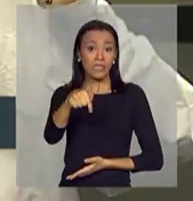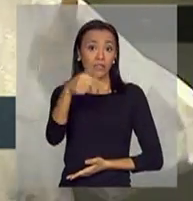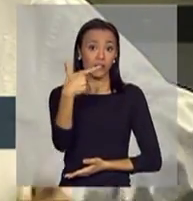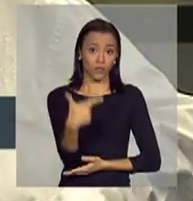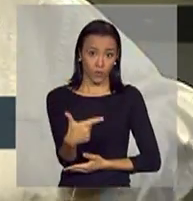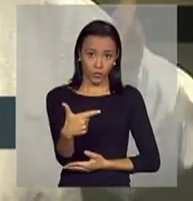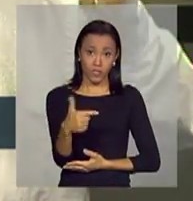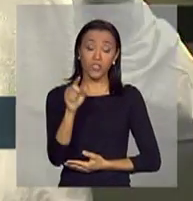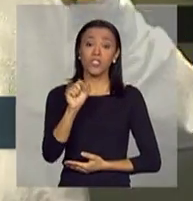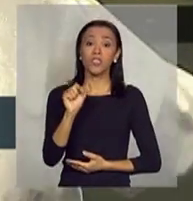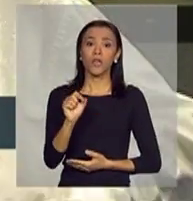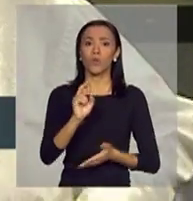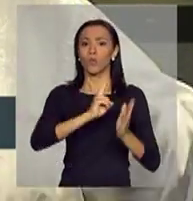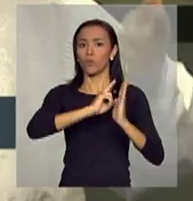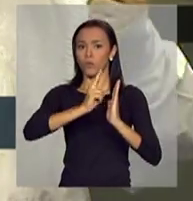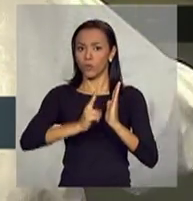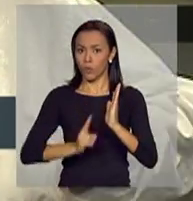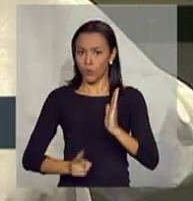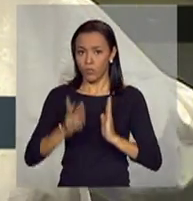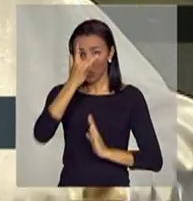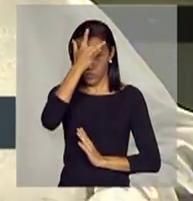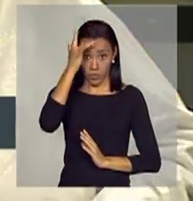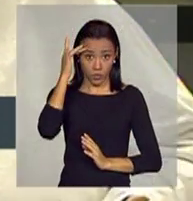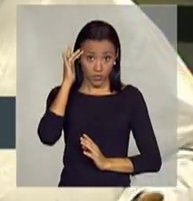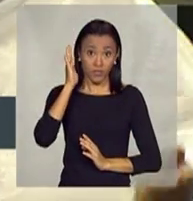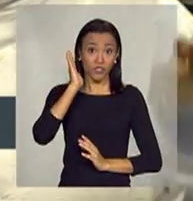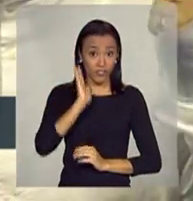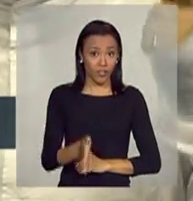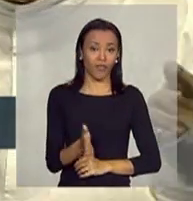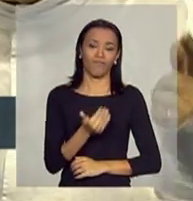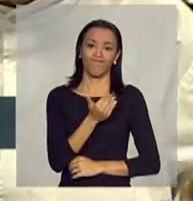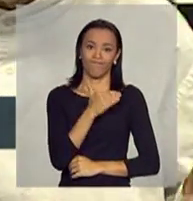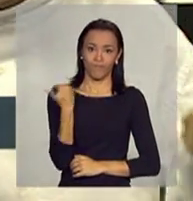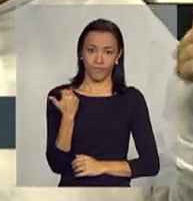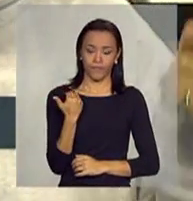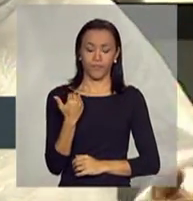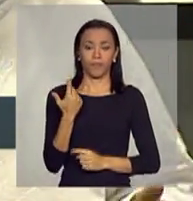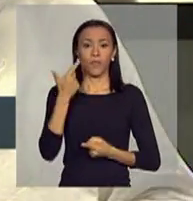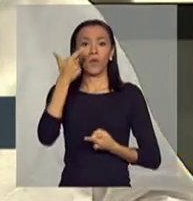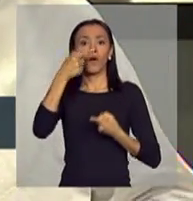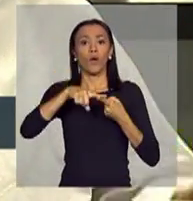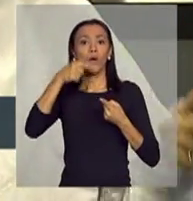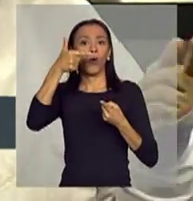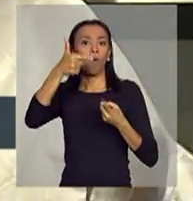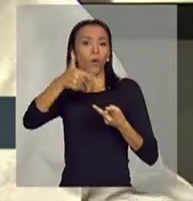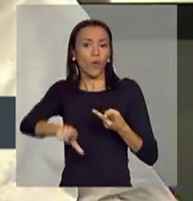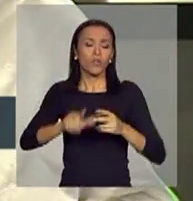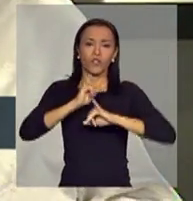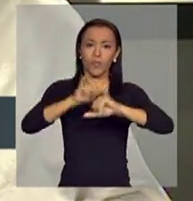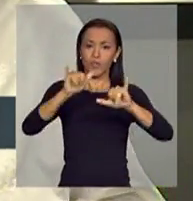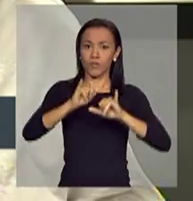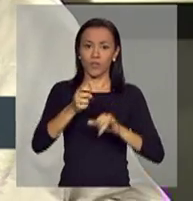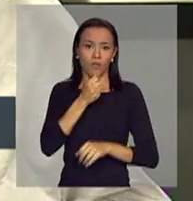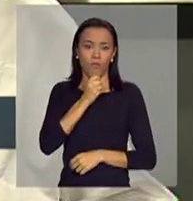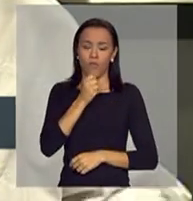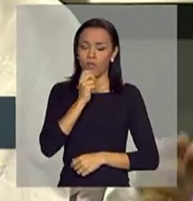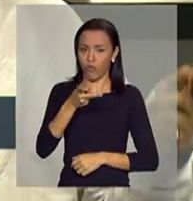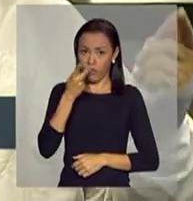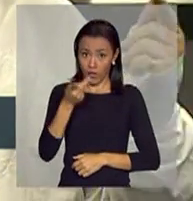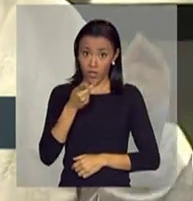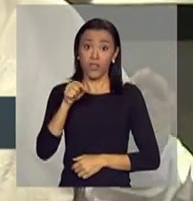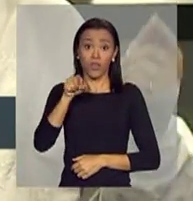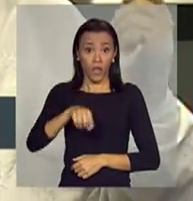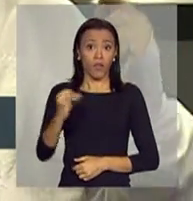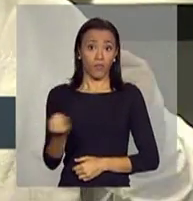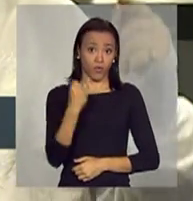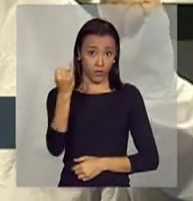relação de pessoas que o CNMAR sabe que está morta. Um dado que eu não disse e que é importante a gente ter